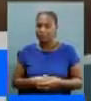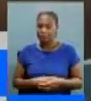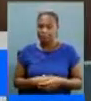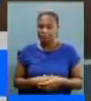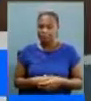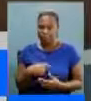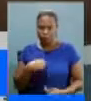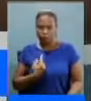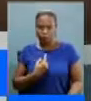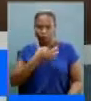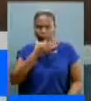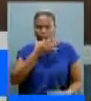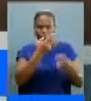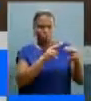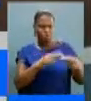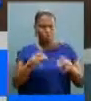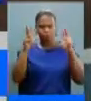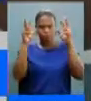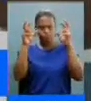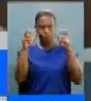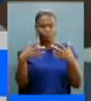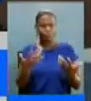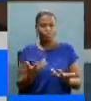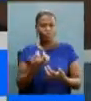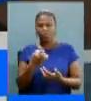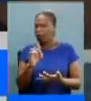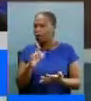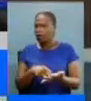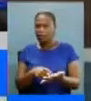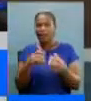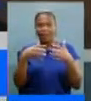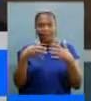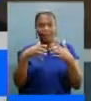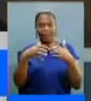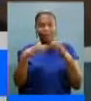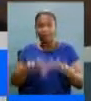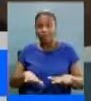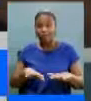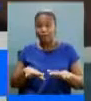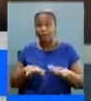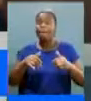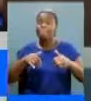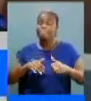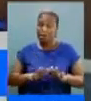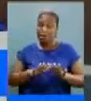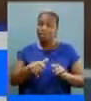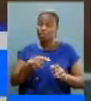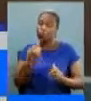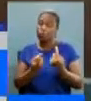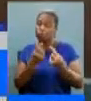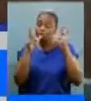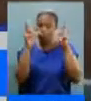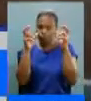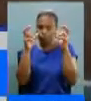a falar de diversos assuntos, não necessariamente da greve, mas... Esse foi um dos